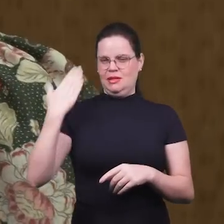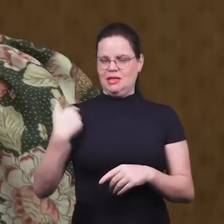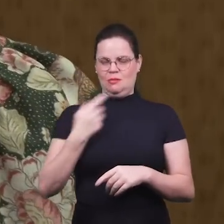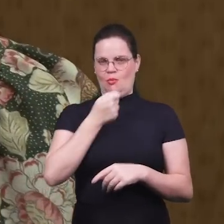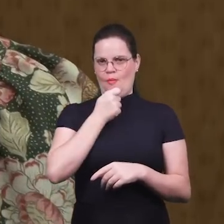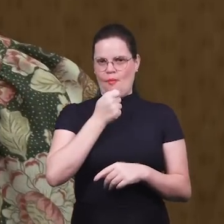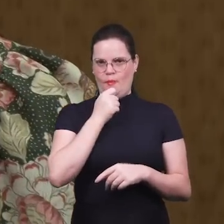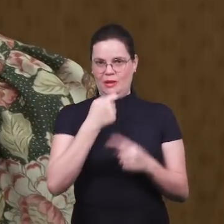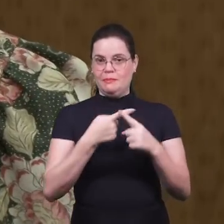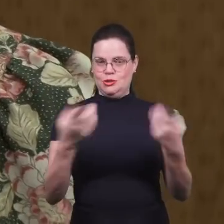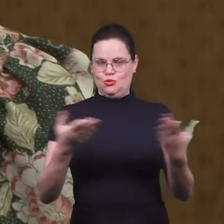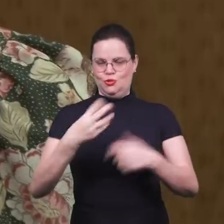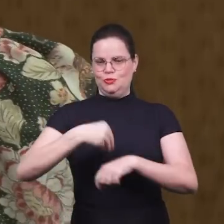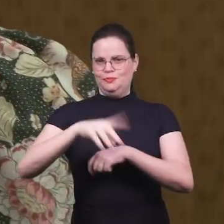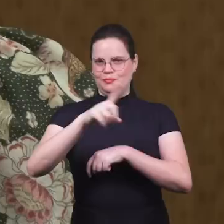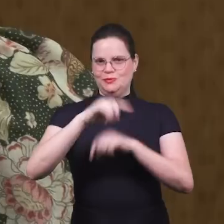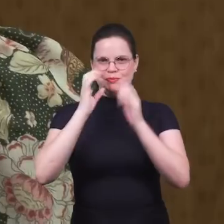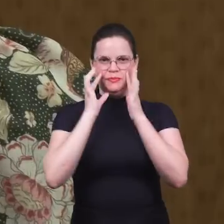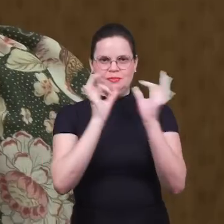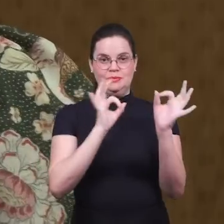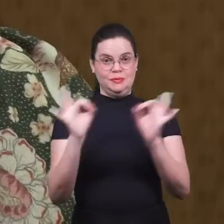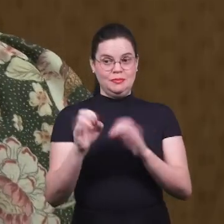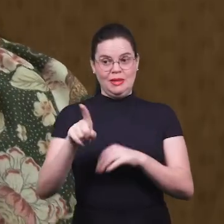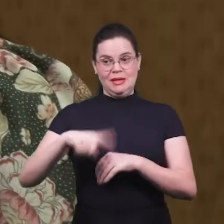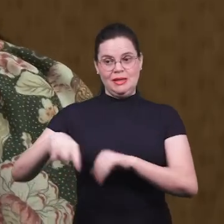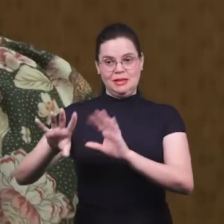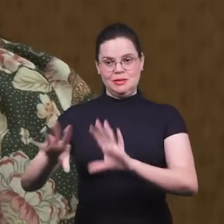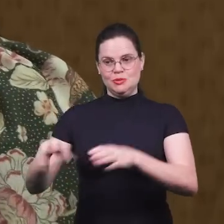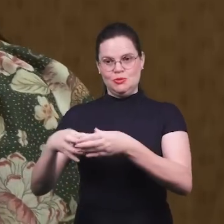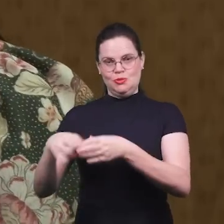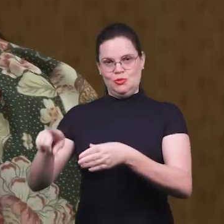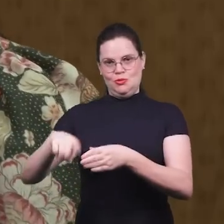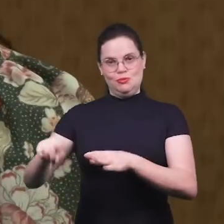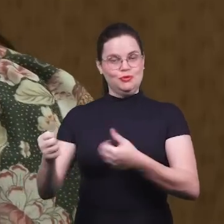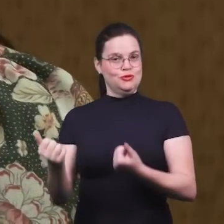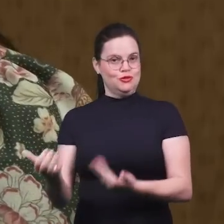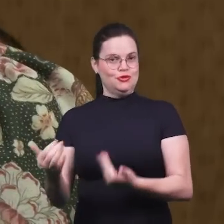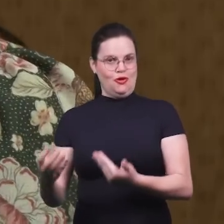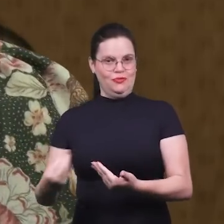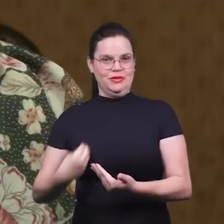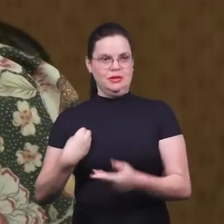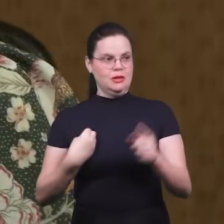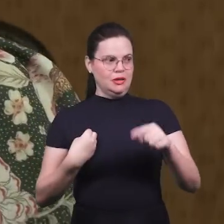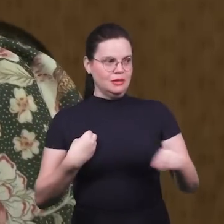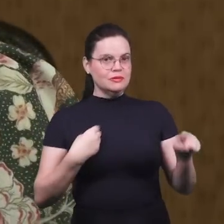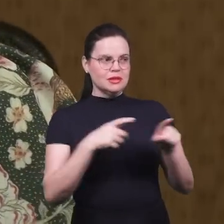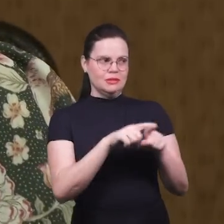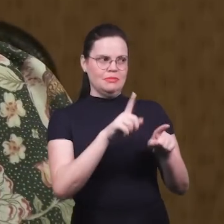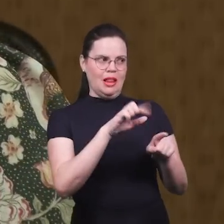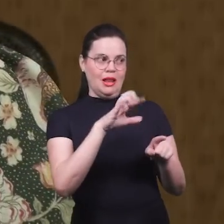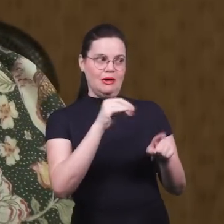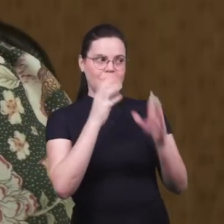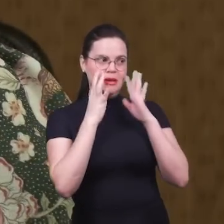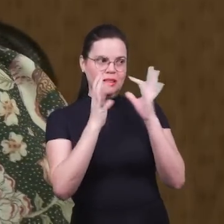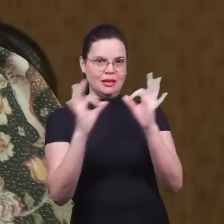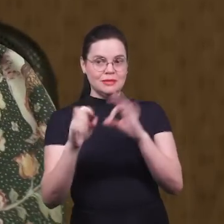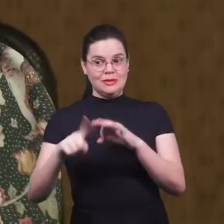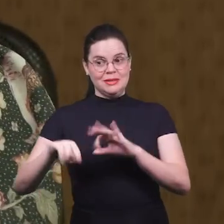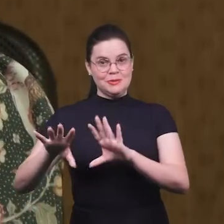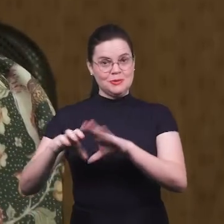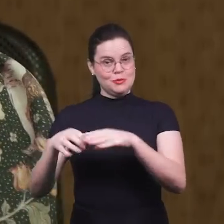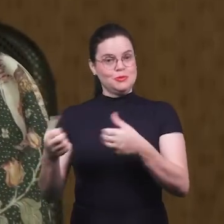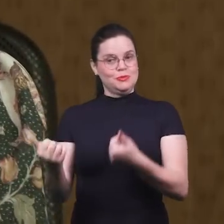transmitir essa informação aí para quem está nos assistindo. Também para o Léo, que está aqui conosco, e pastor Josias, que nós temos aqui hoje jovens